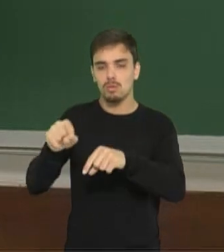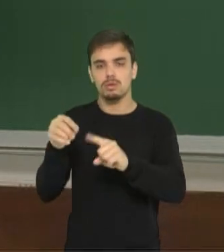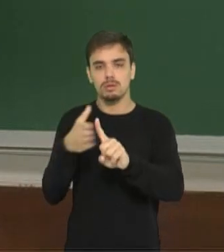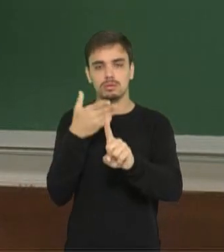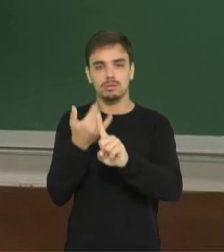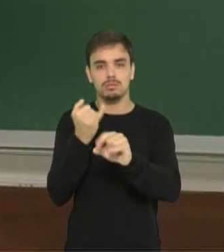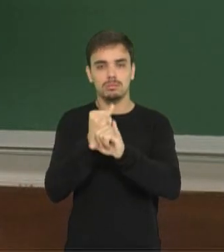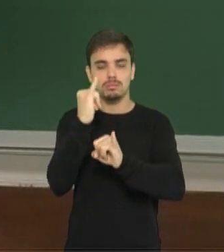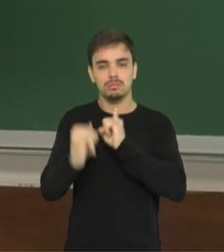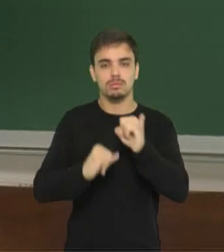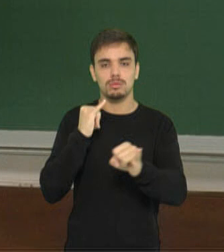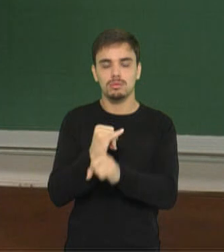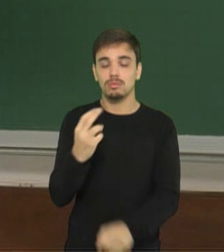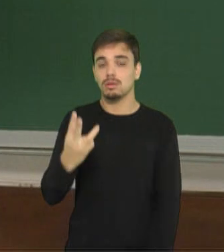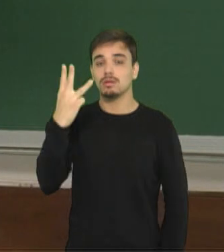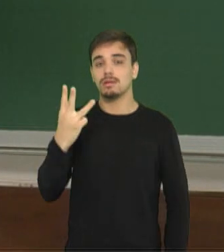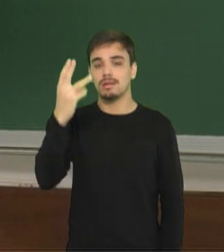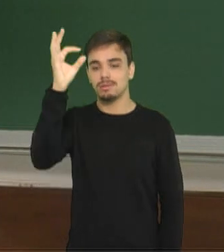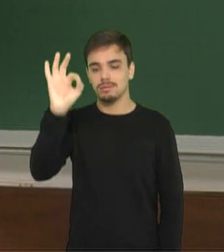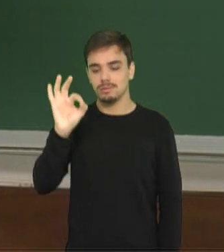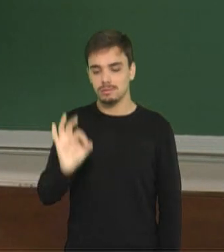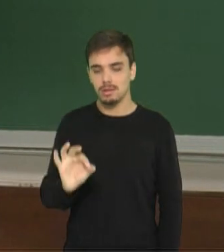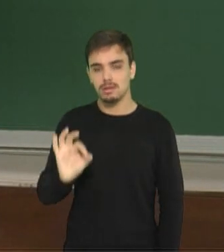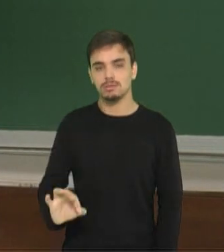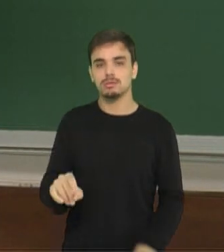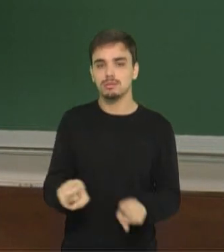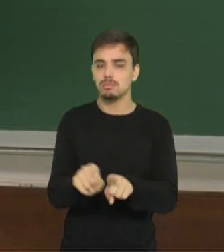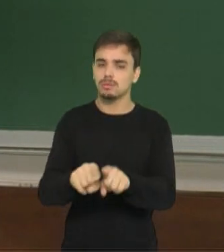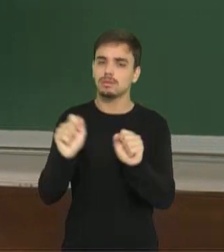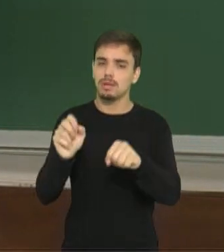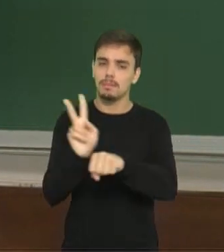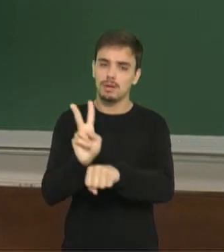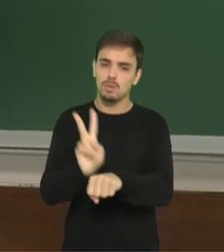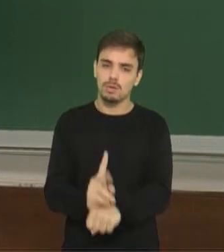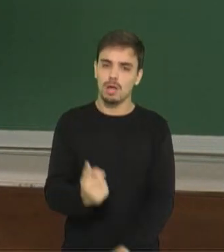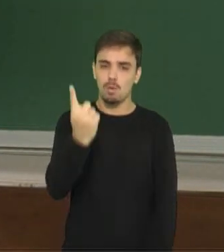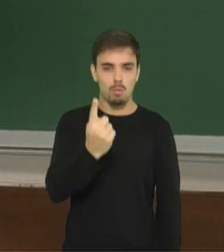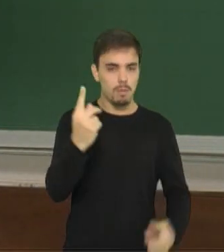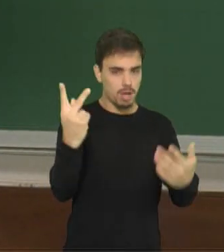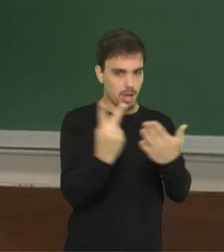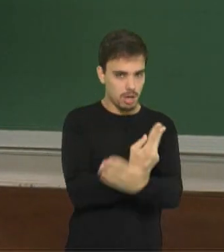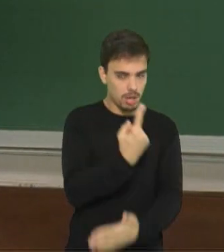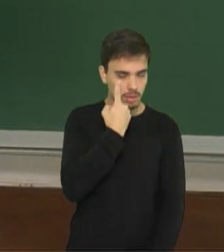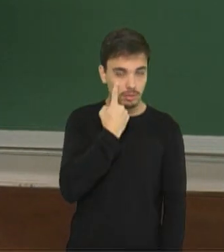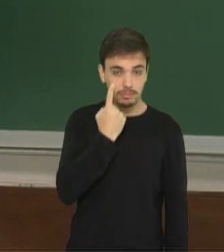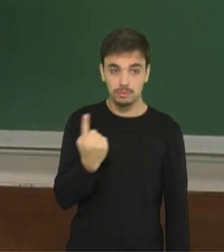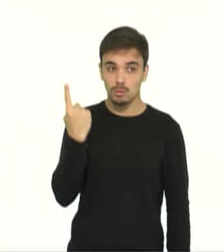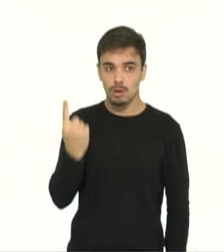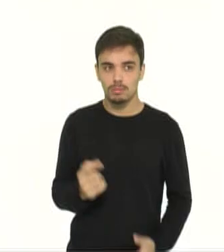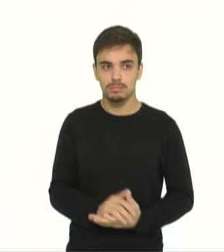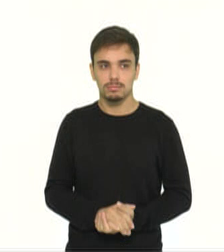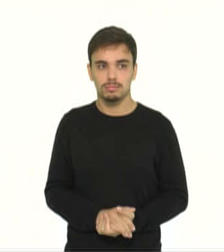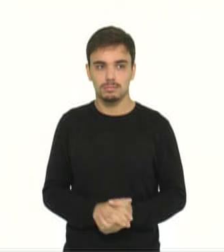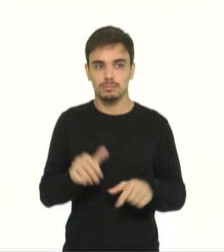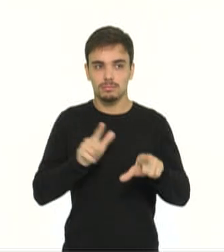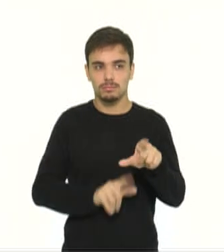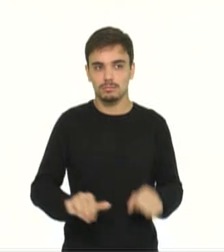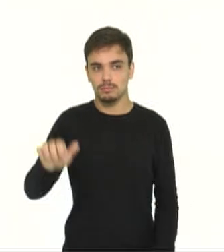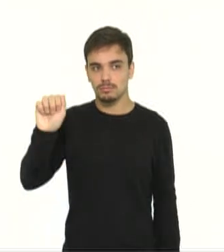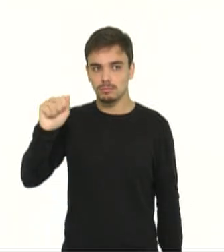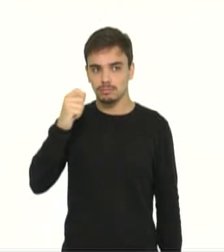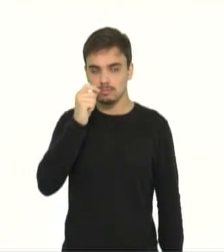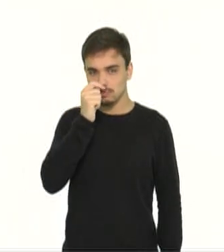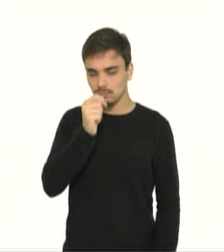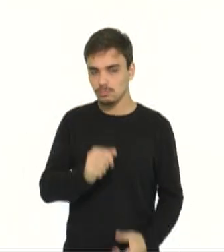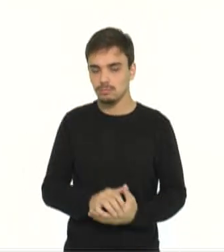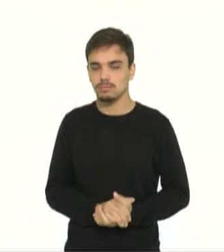aqui que estão corretas, você consegue se prevenir fazendo essas dicas e uma delas está errada. Qual que é? Letter A, set up